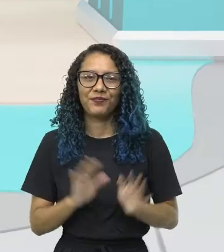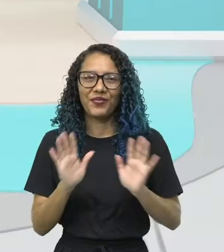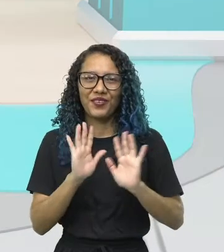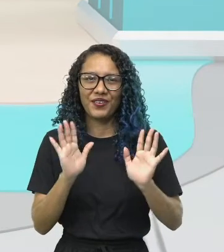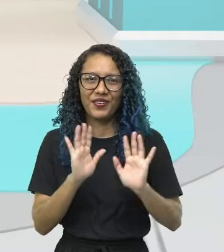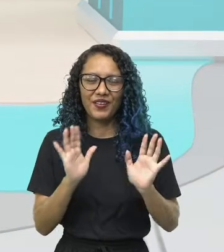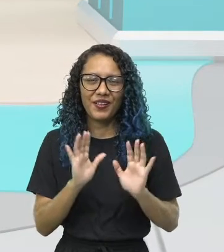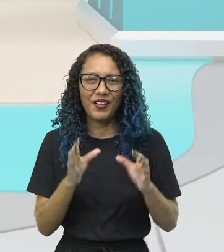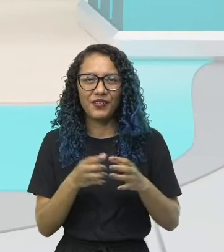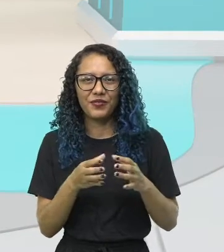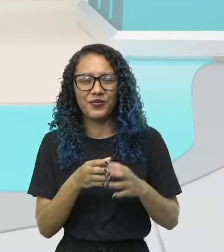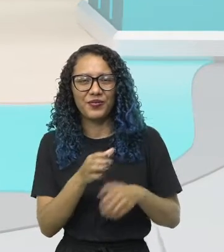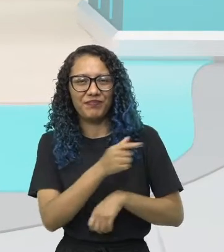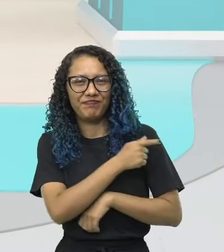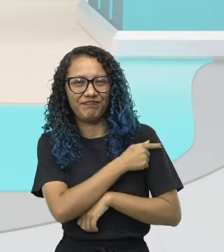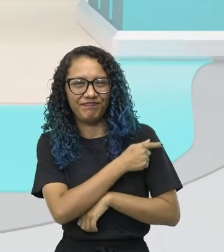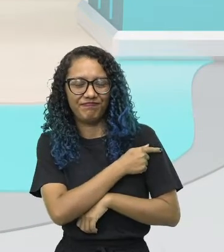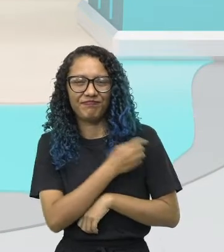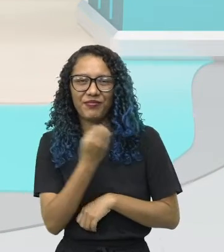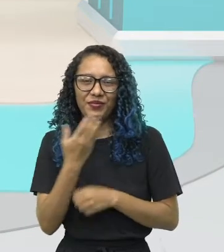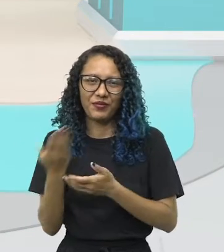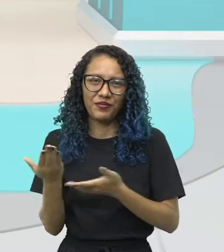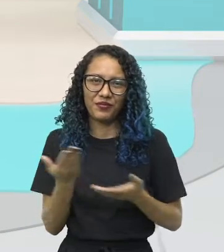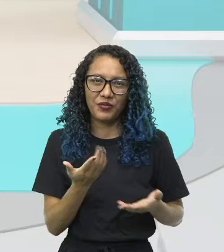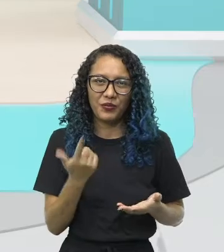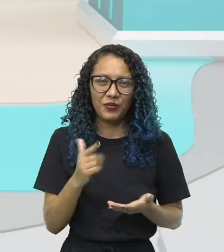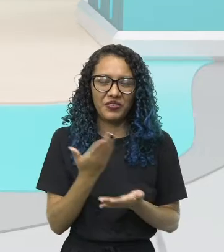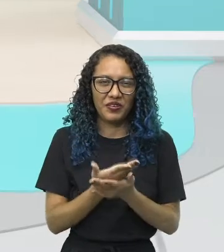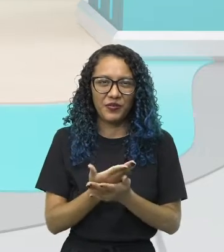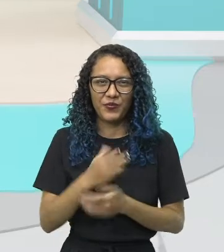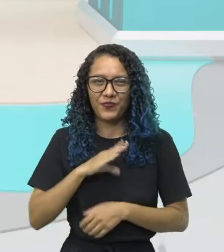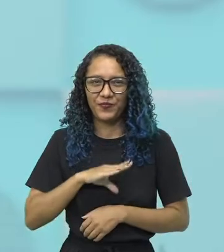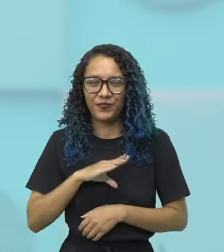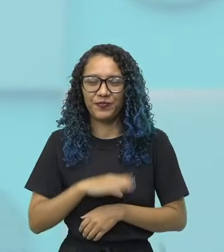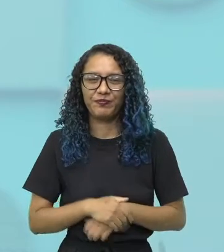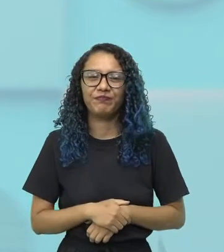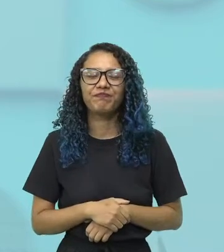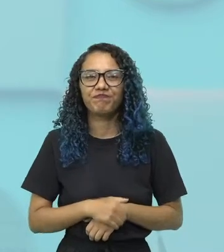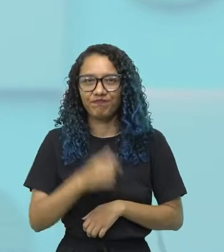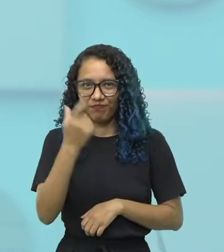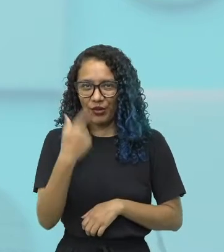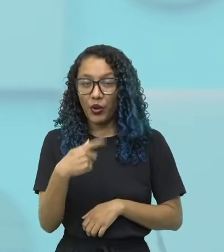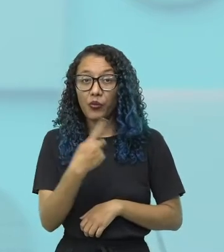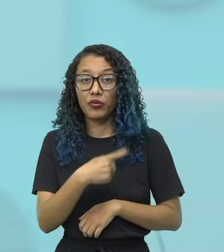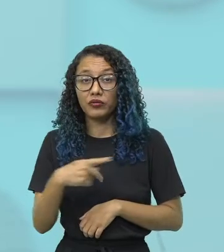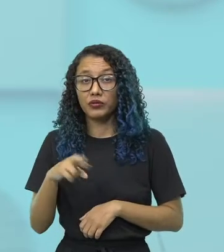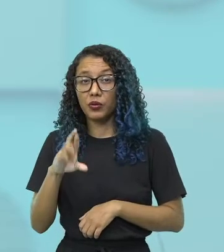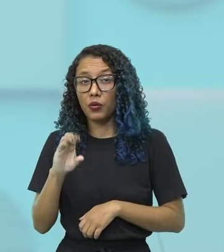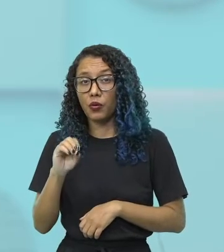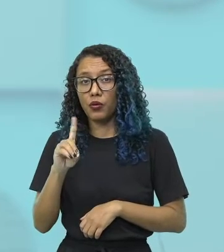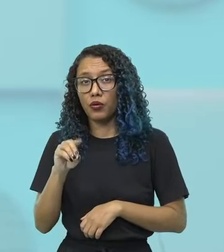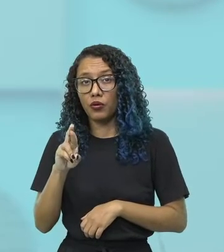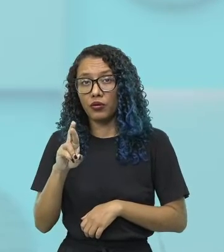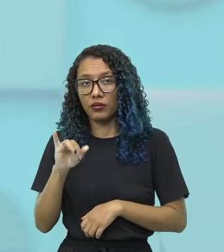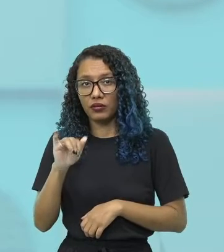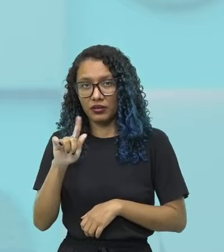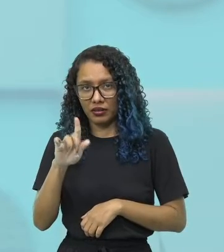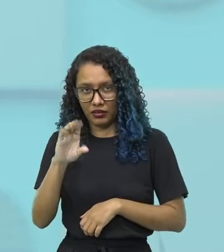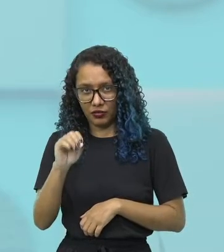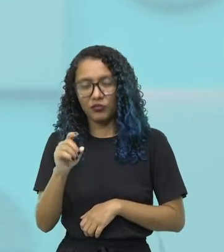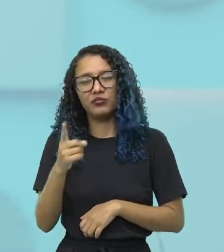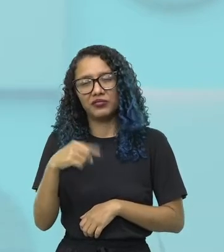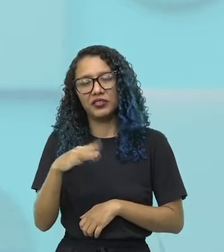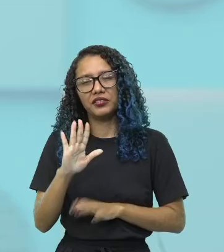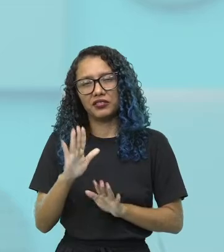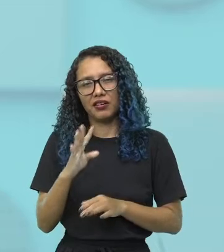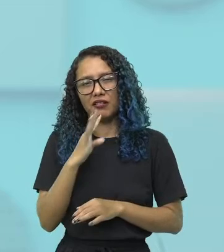Olá, alunos do 7º ano, sejam bem-vindos a mais uma aula de língua portuguesa. Eu sou o professor Rodrigo Ribeiro, né? Você já me